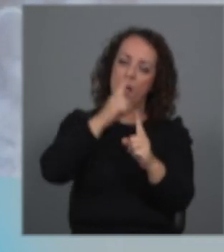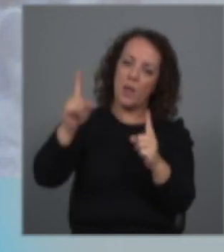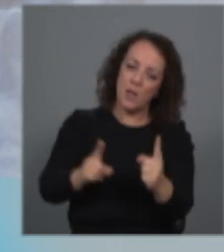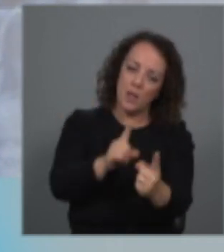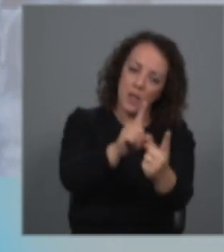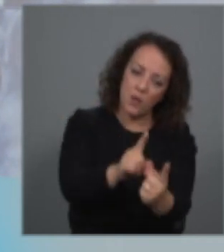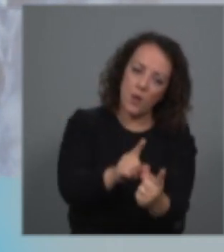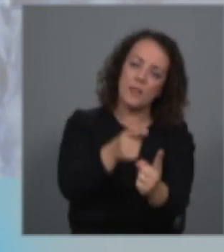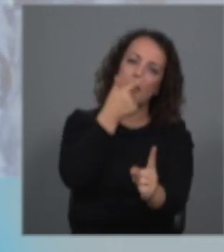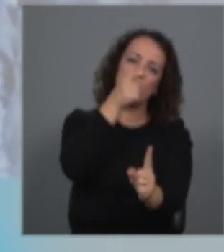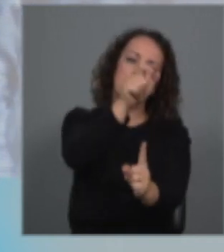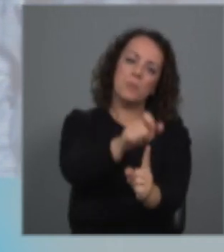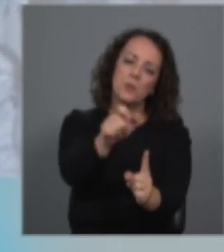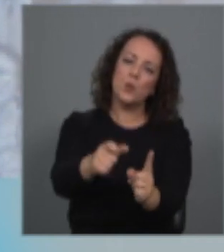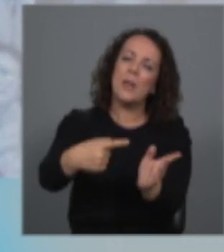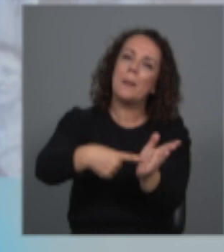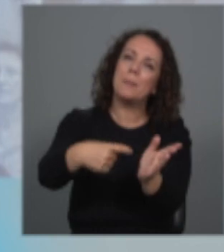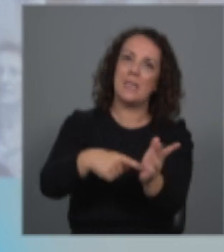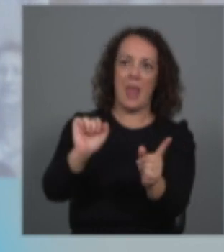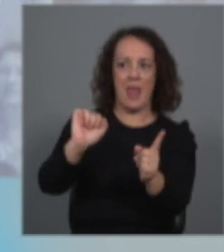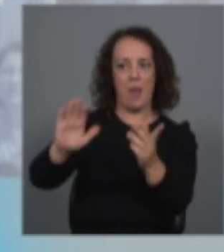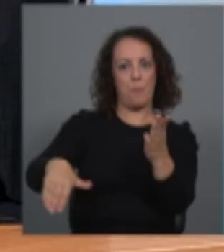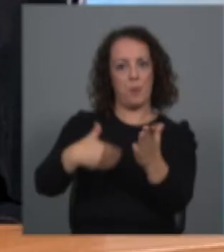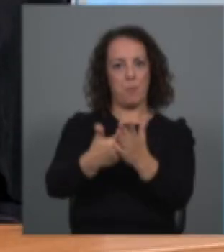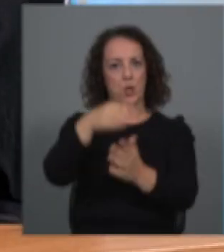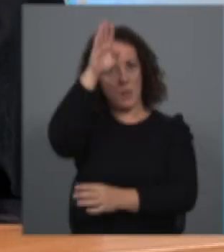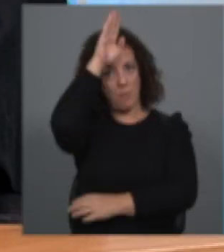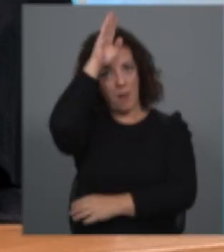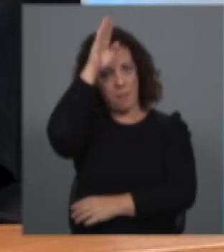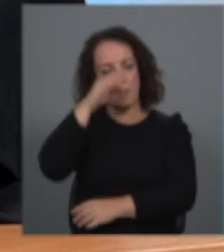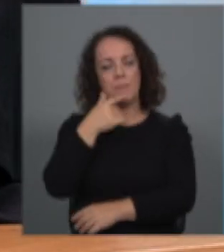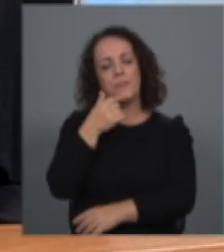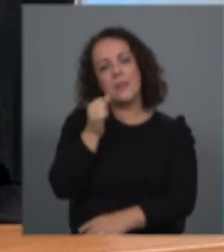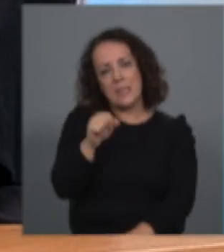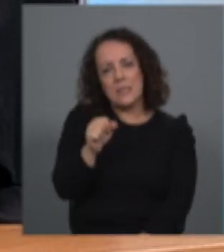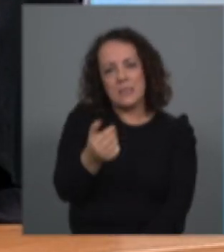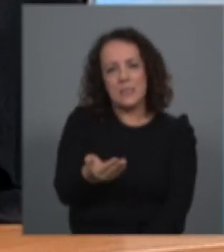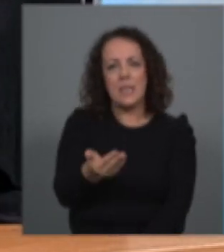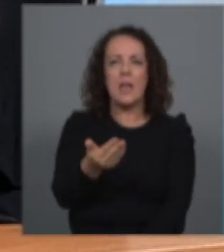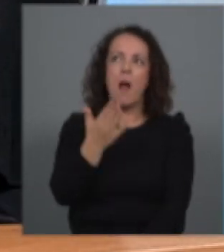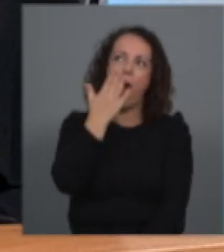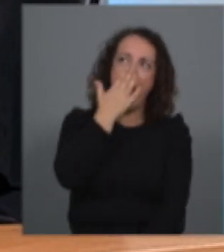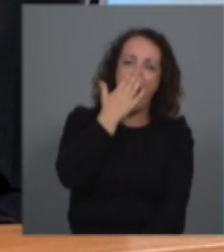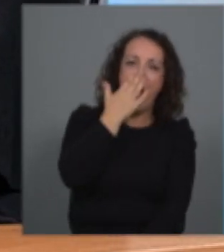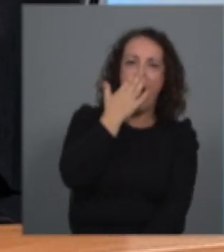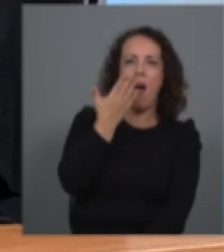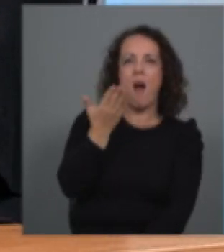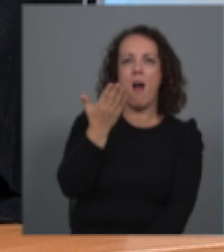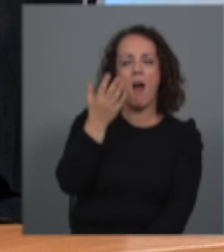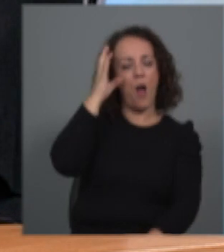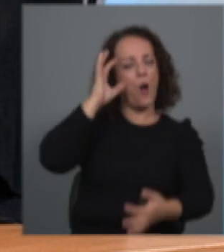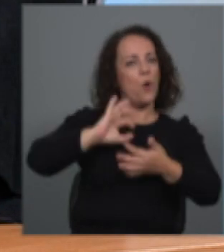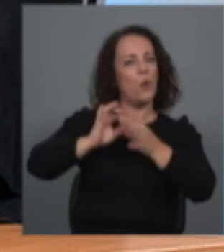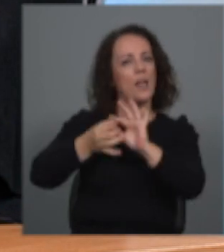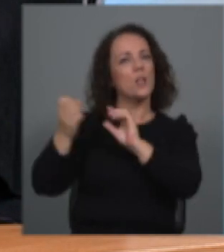do leproso, não é? É essa a proposta que o Papa faz. Sim, eu vejo que no fundo é coerente com aquilo que ele disse